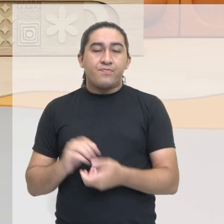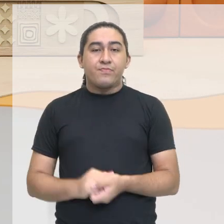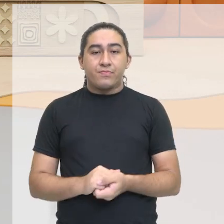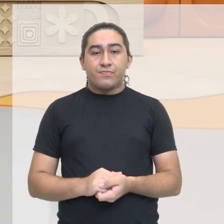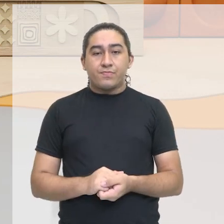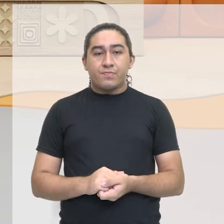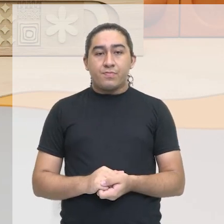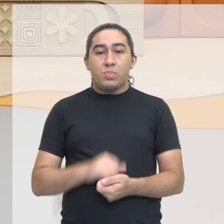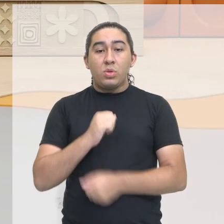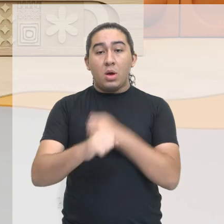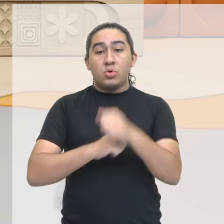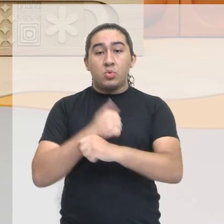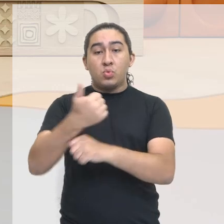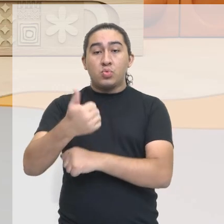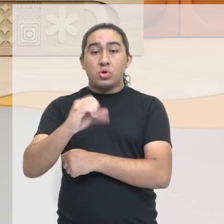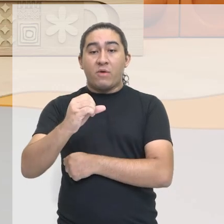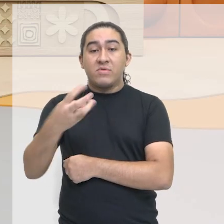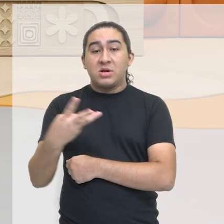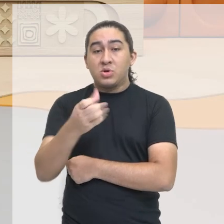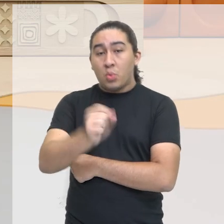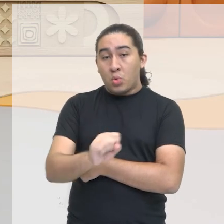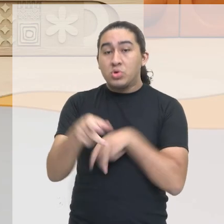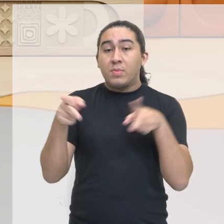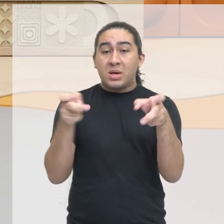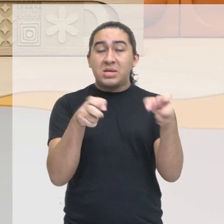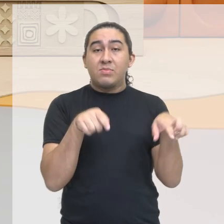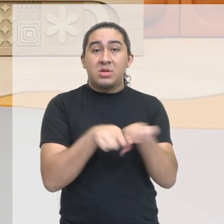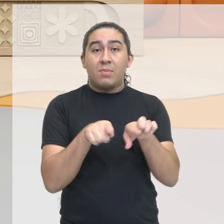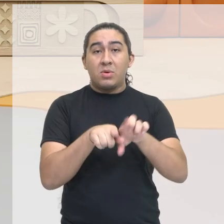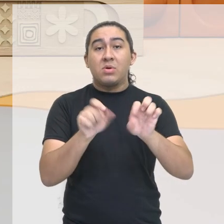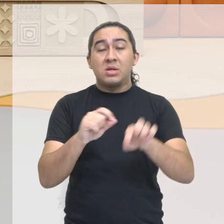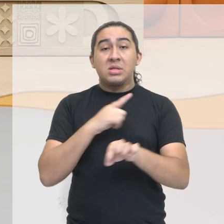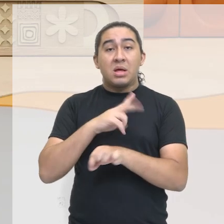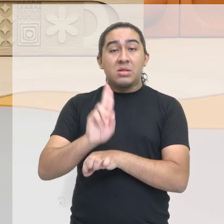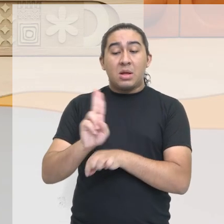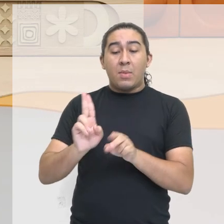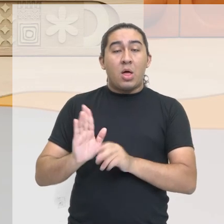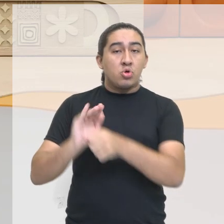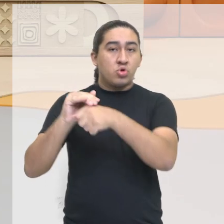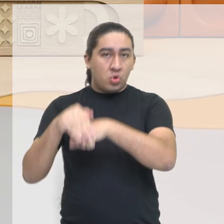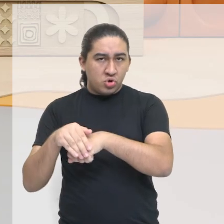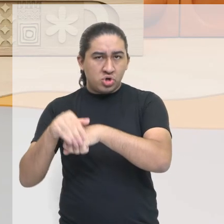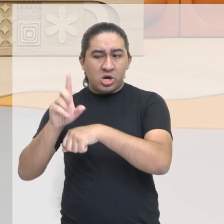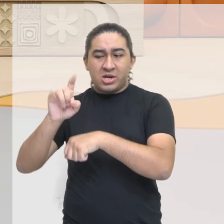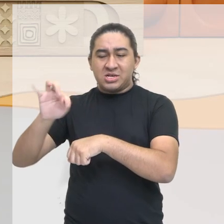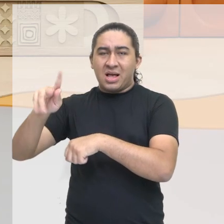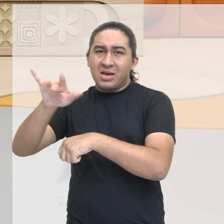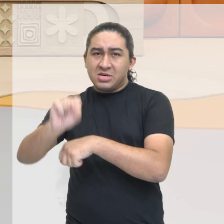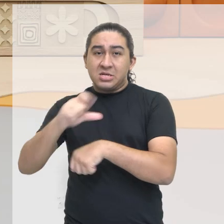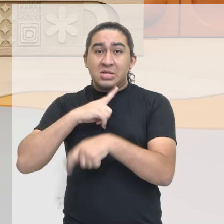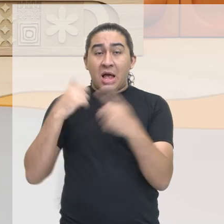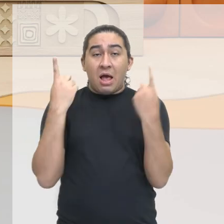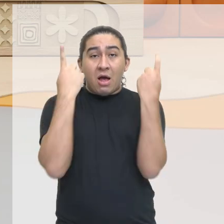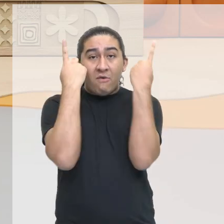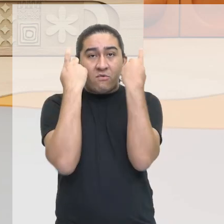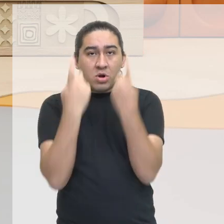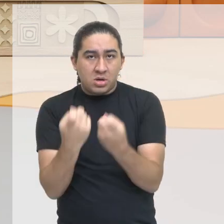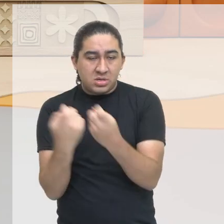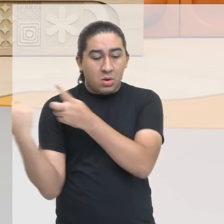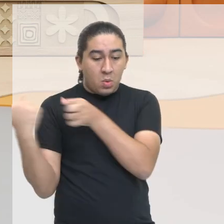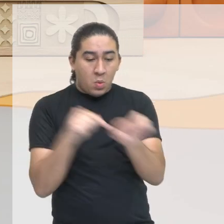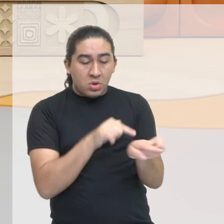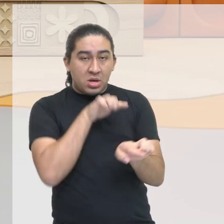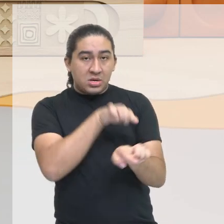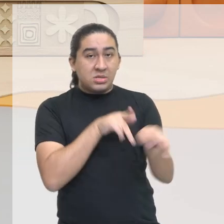Em 1938, vamos observar a Noite dos Cristais. E aí vai ter o início da violência contra os